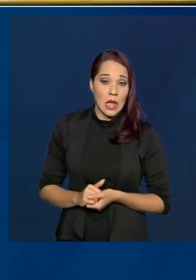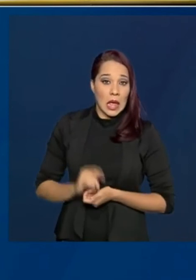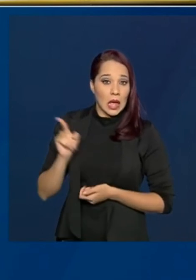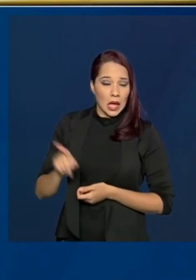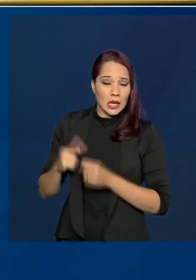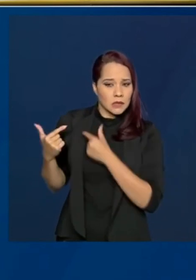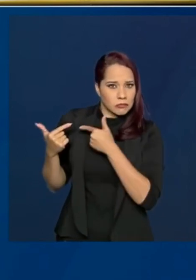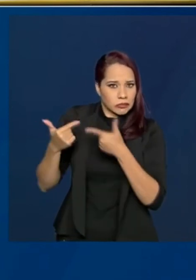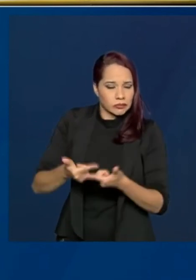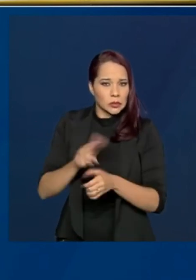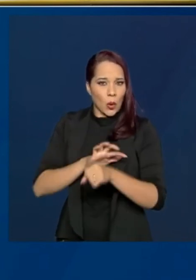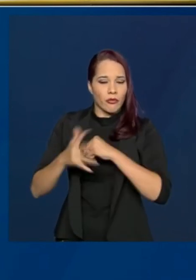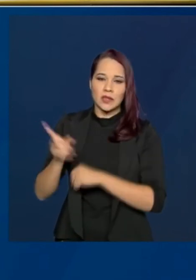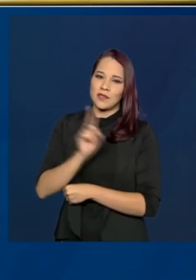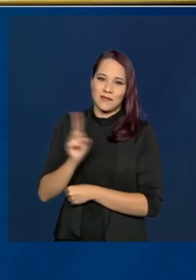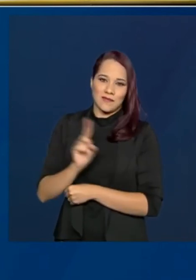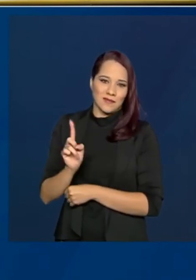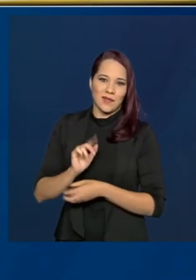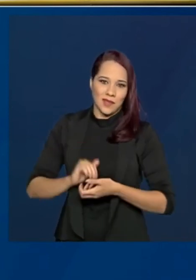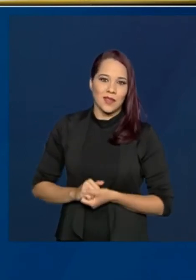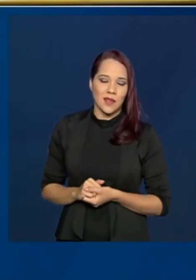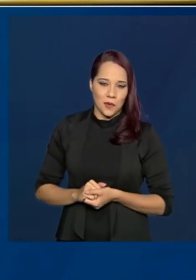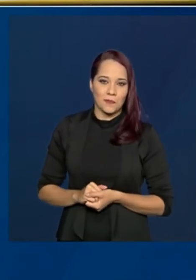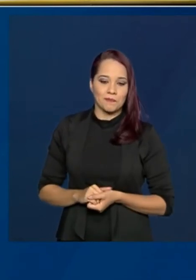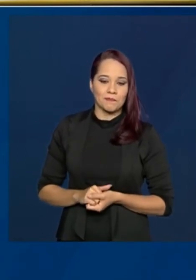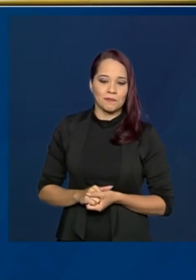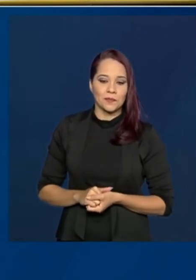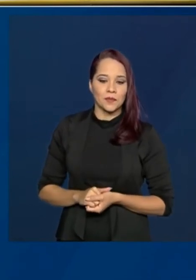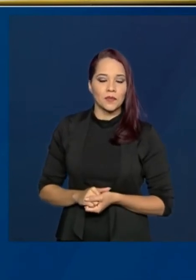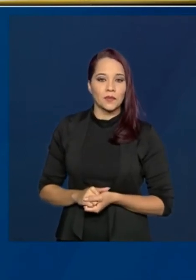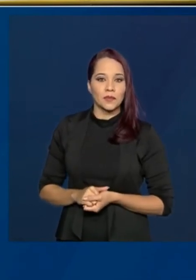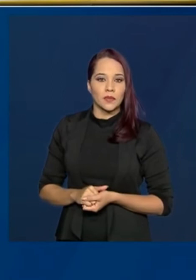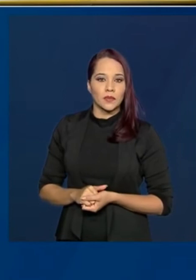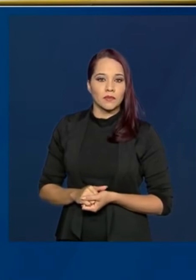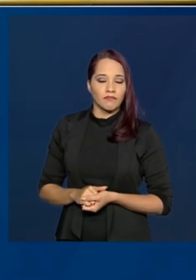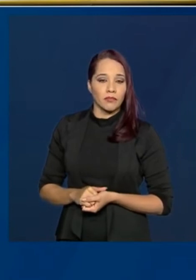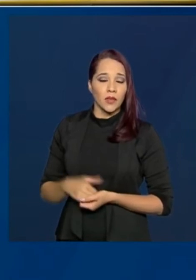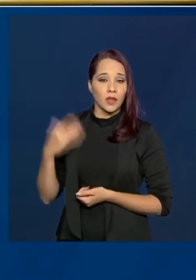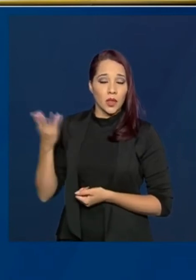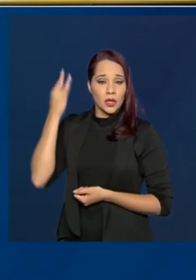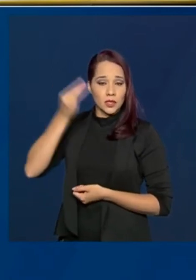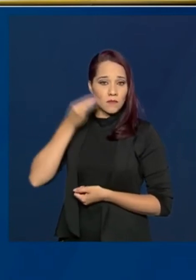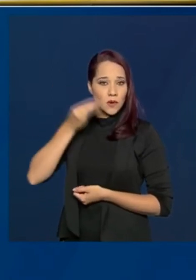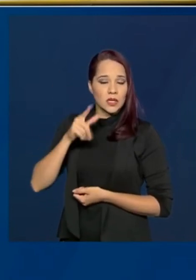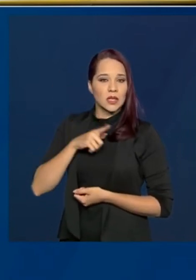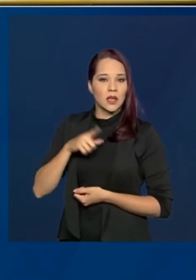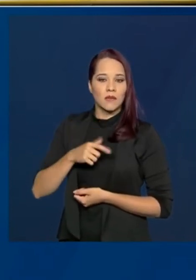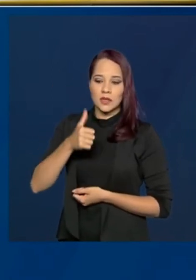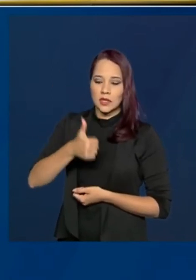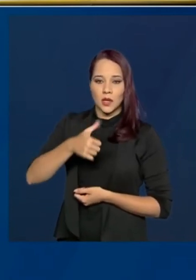fazendo o enfrentamento da doença através de contratação temporária, através do próprio Ministério. Nessa amostra, nós tivemos